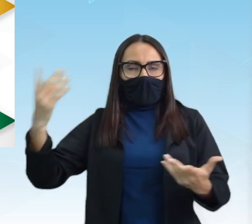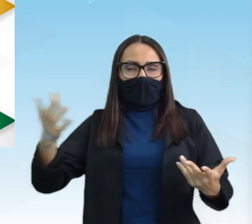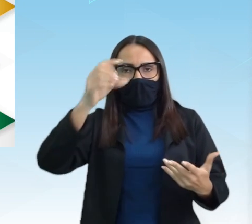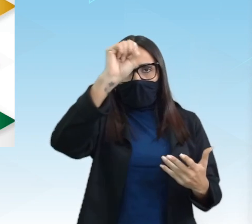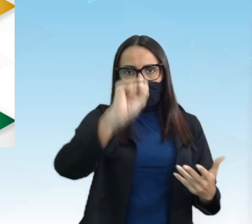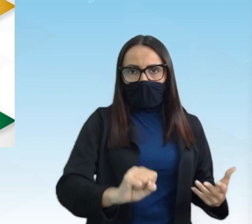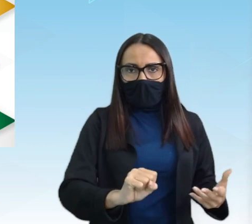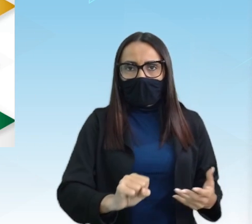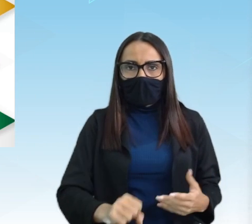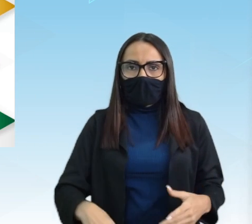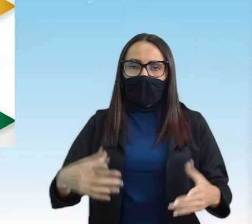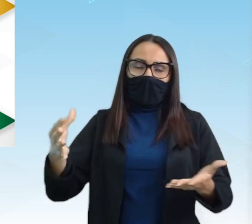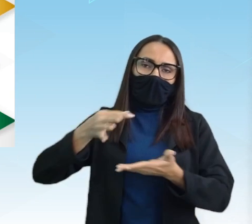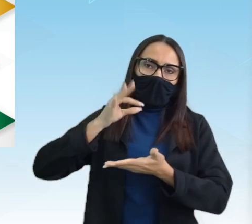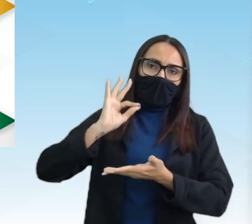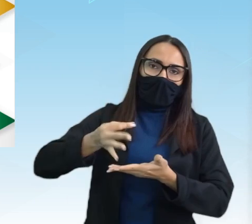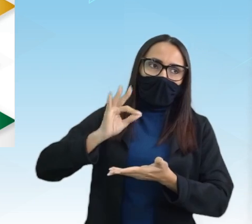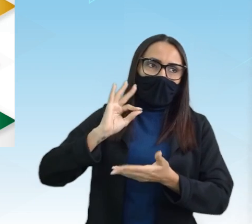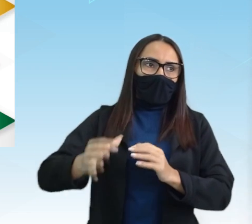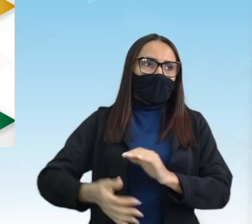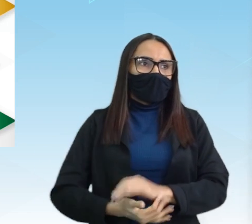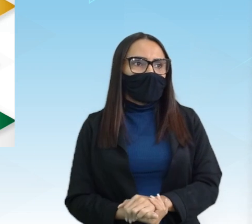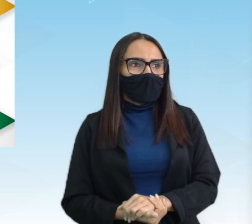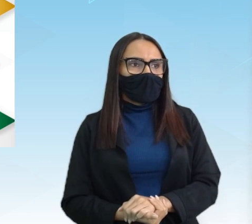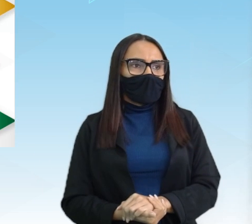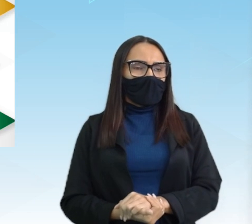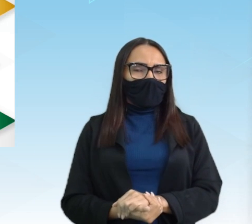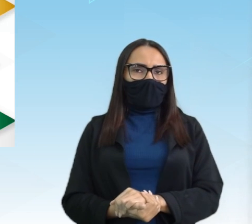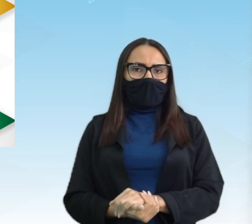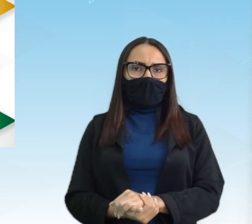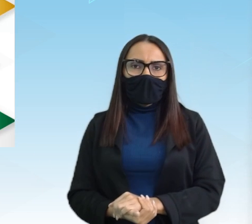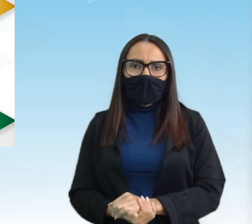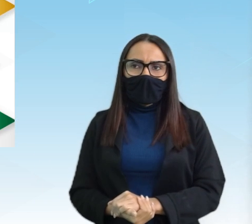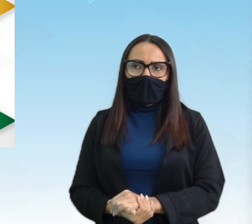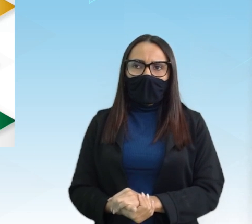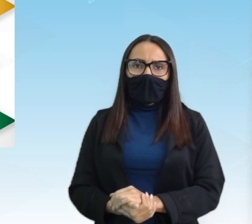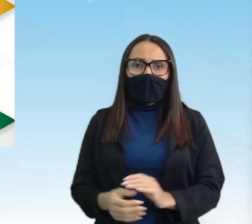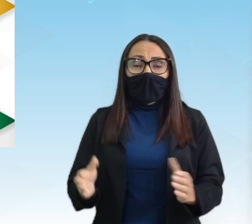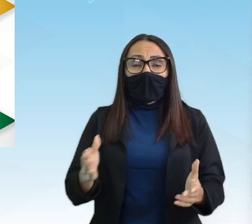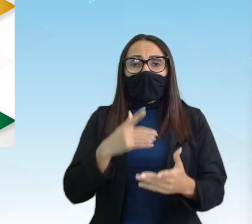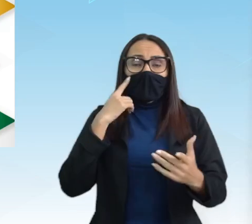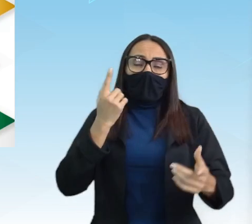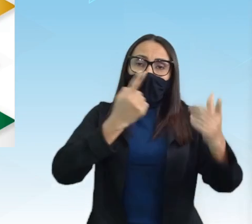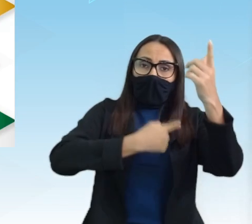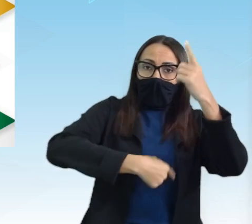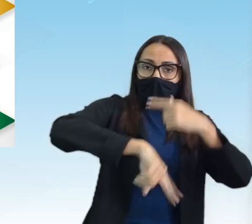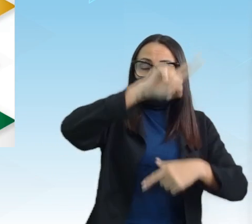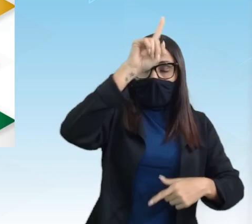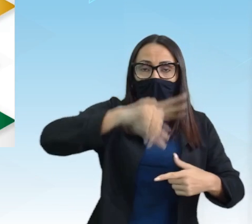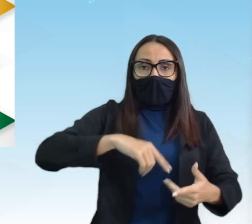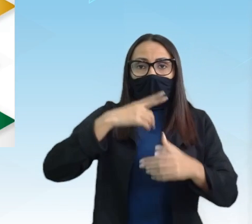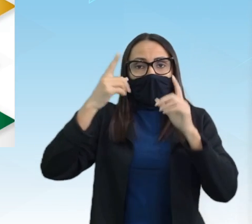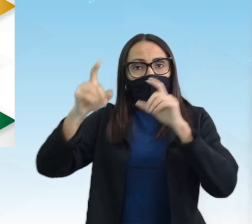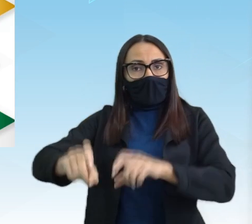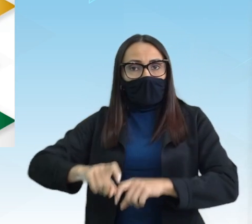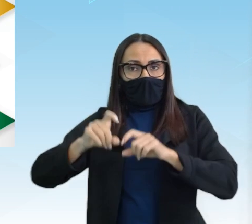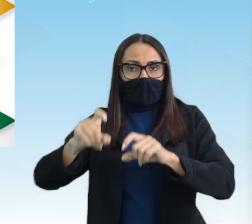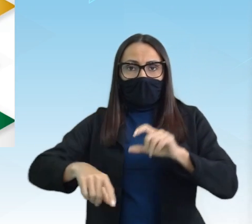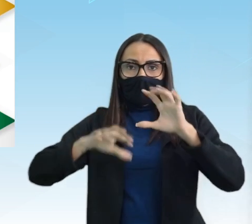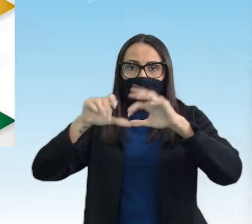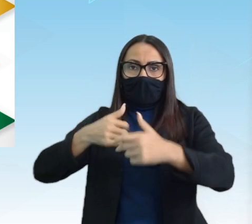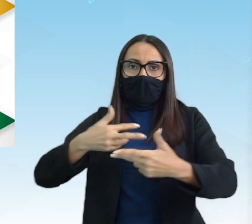Sul, Sudeste era o café. Então, agropecuária. Qual é o PIB da nossa agropecuária? O que é